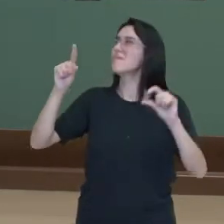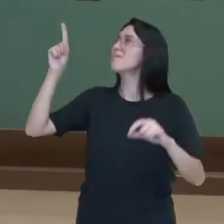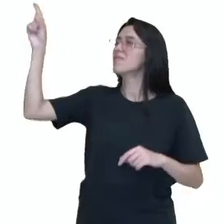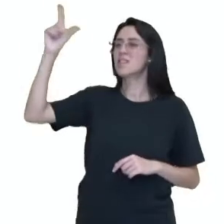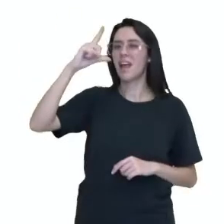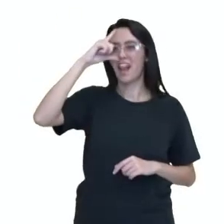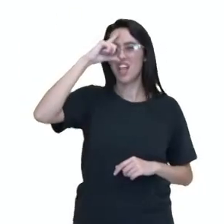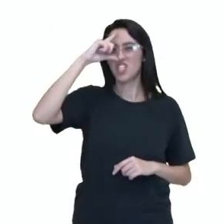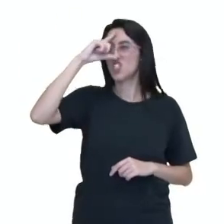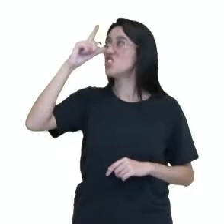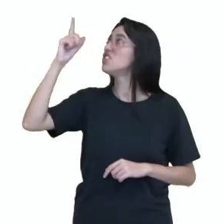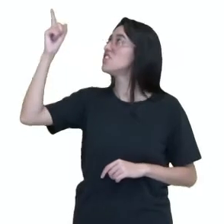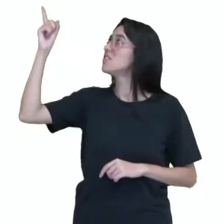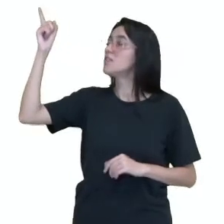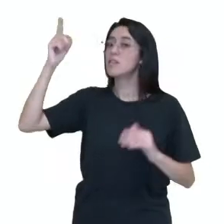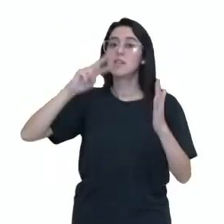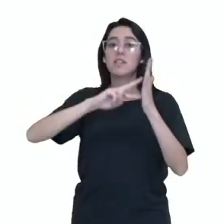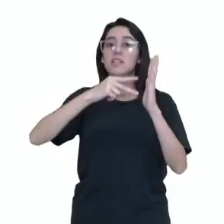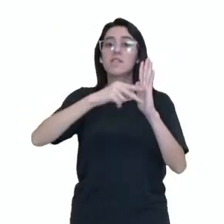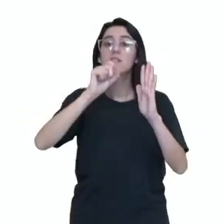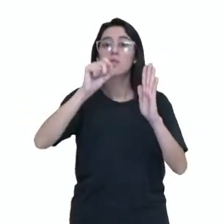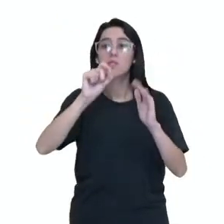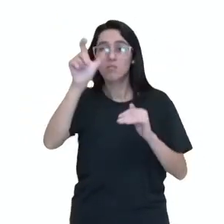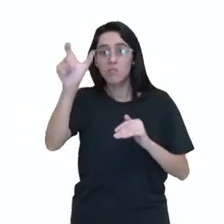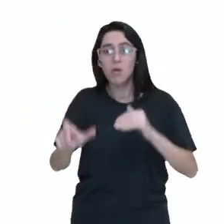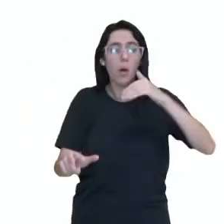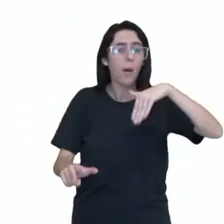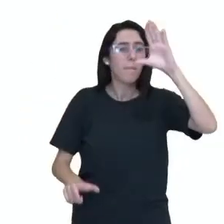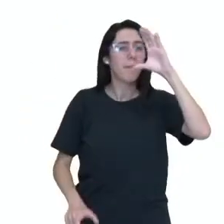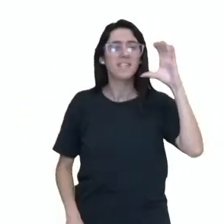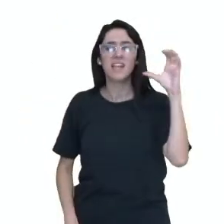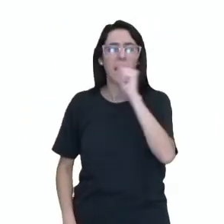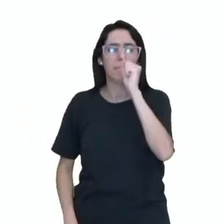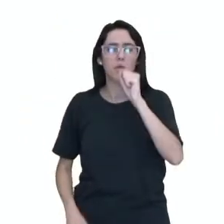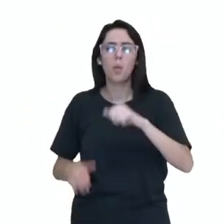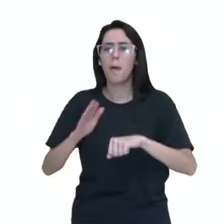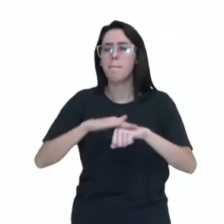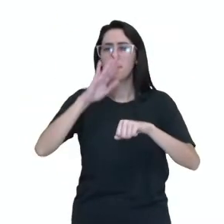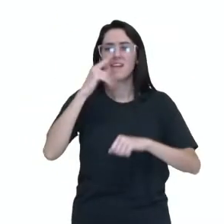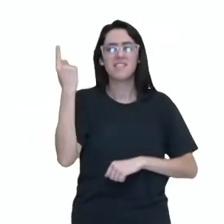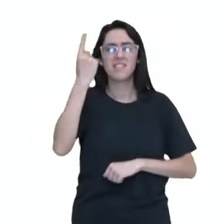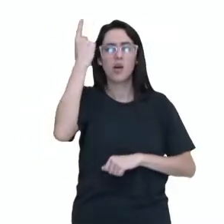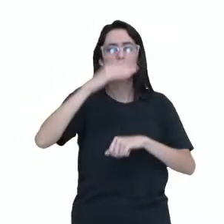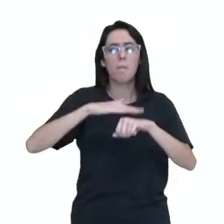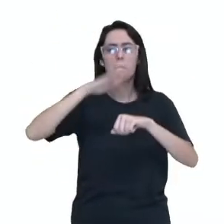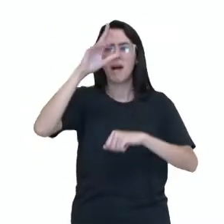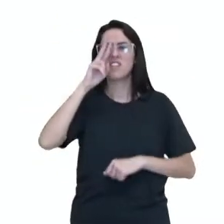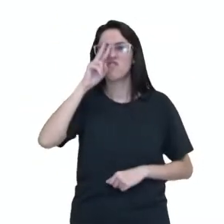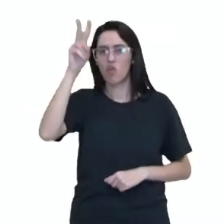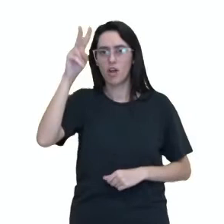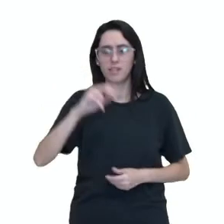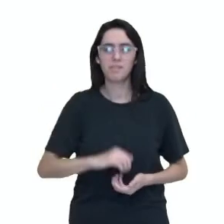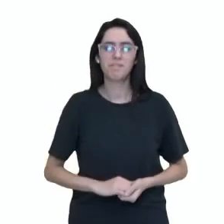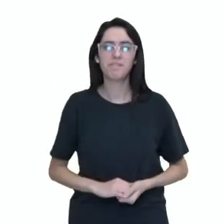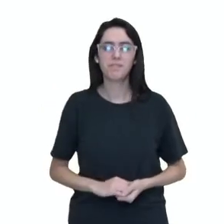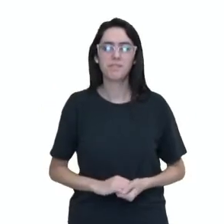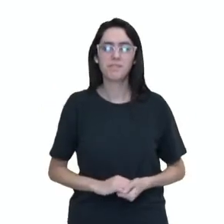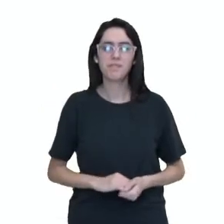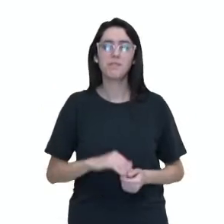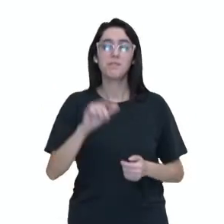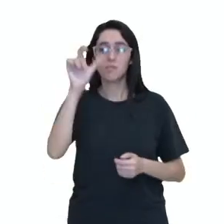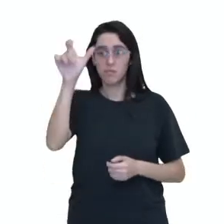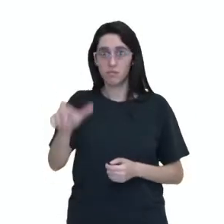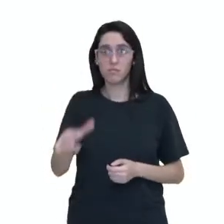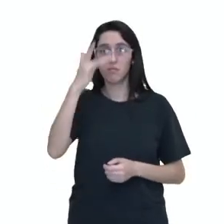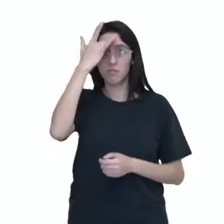latim vai ser o quê? O mais rápido, o mais alto, o mais forte. O objetivo do competidor